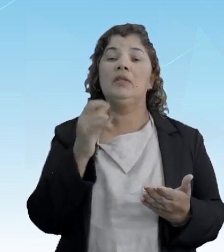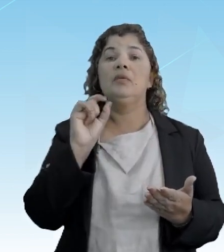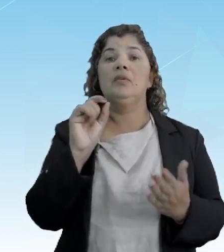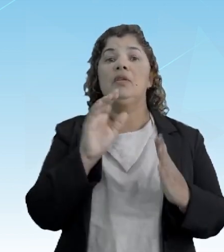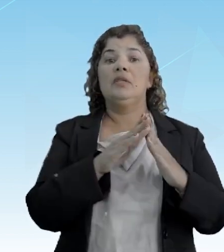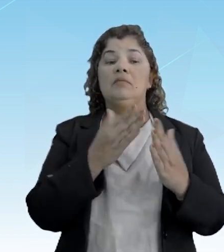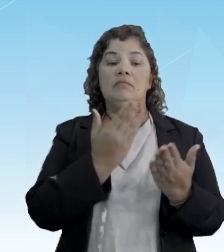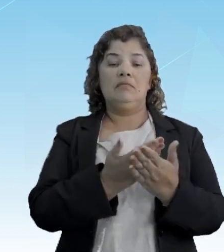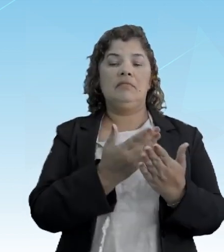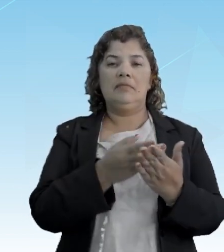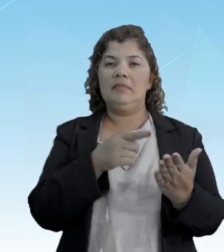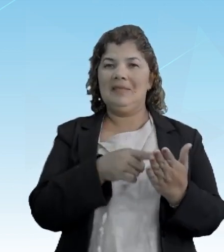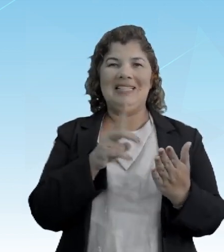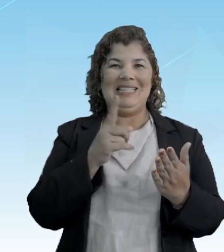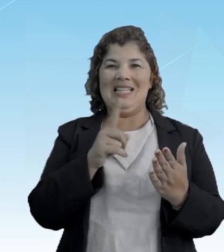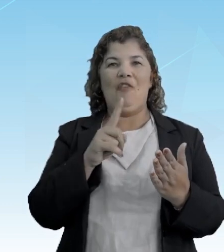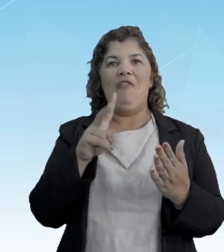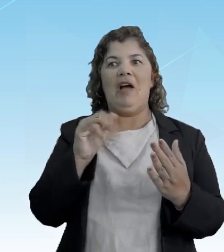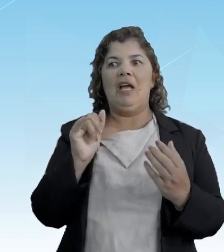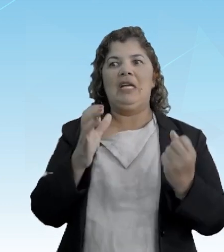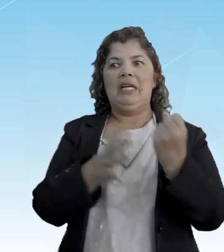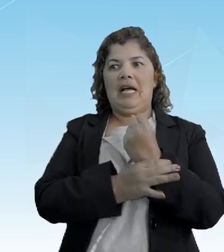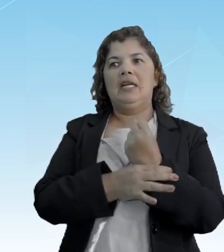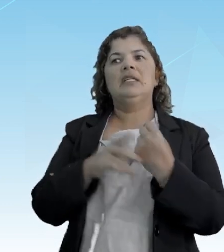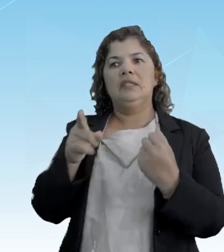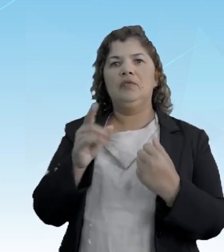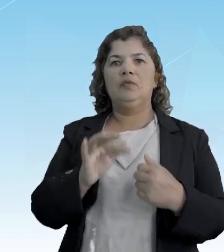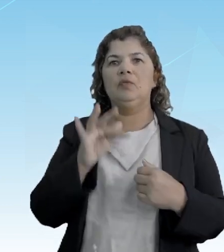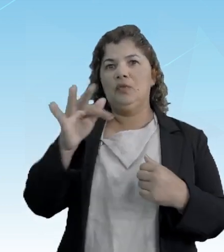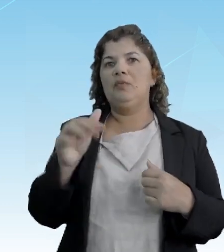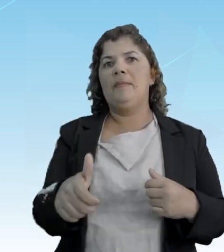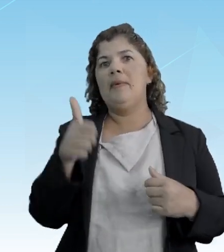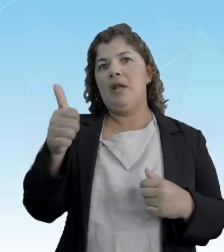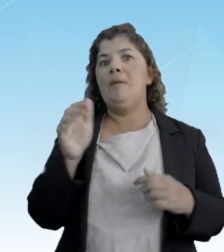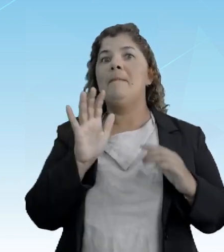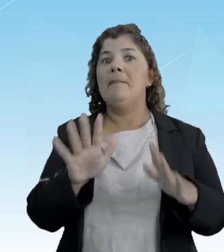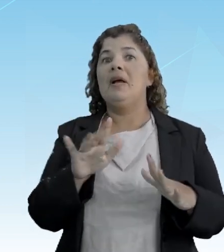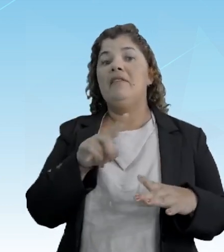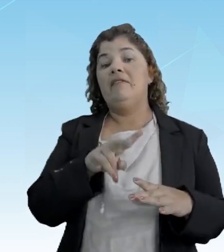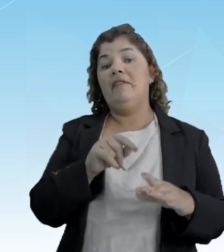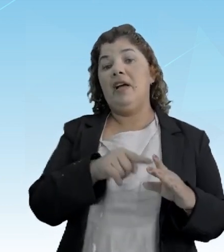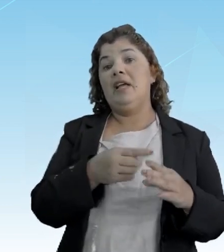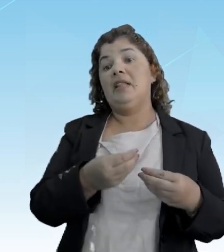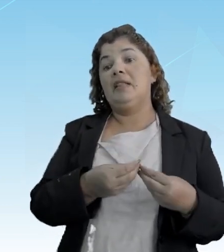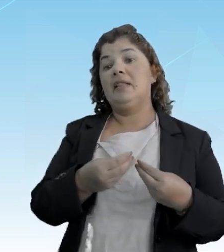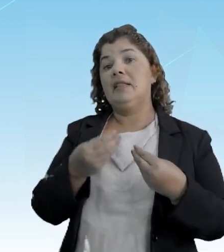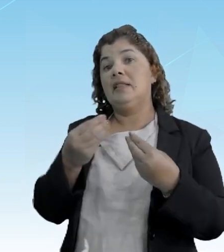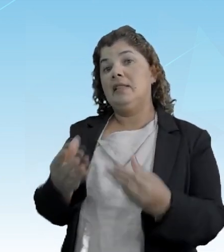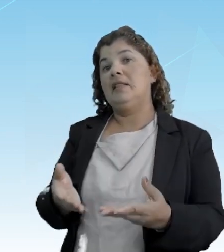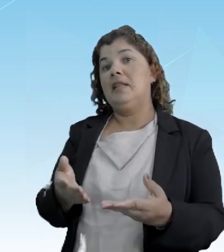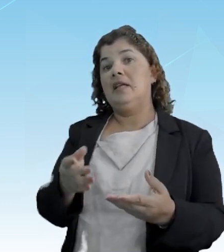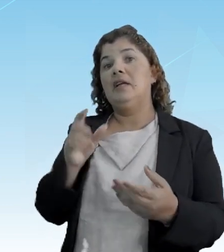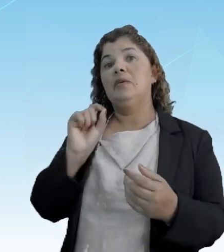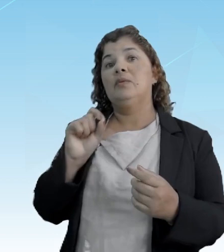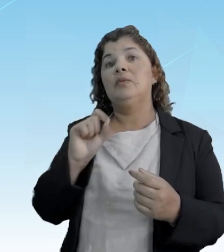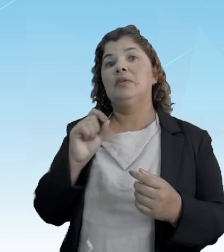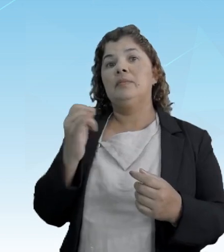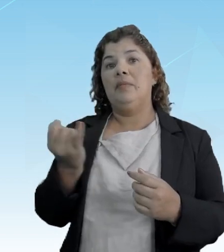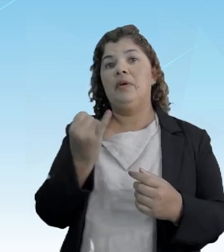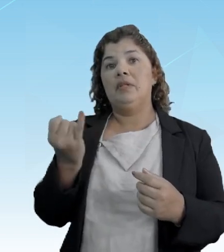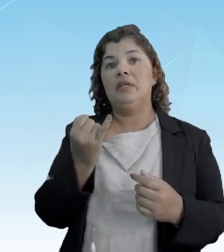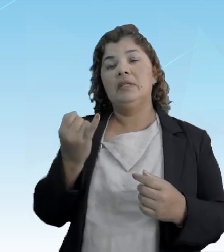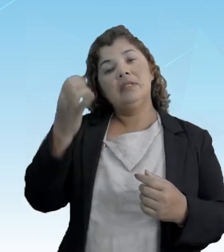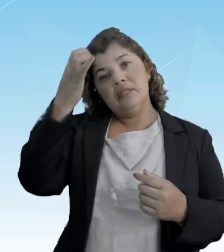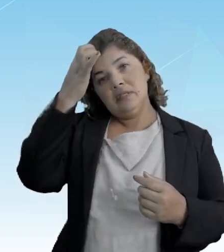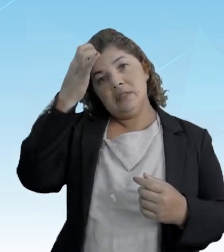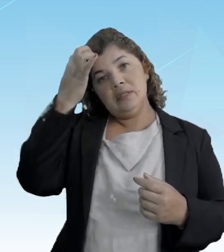ela não vai garantir que você vai ter um futuro fantástico, mas a escola, ela vai trazer para a gente uma coisa muito interessante, que são